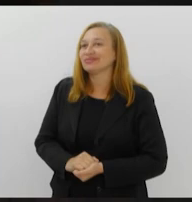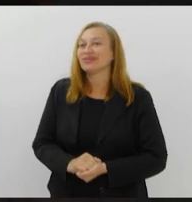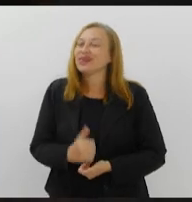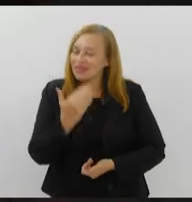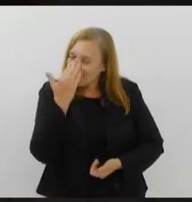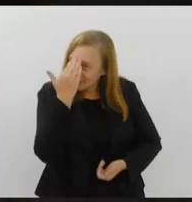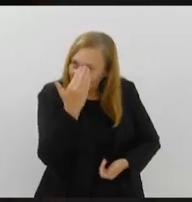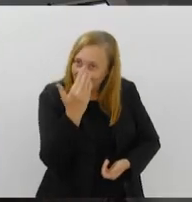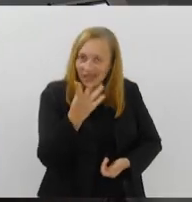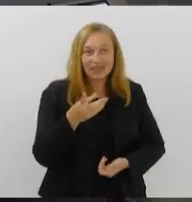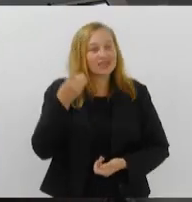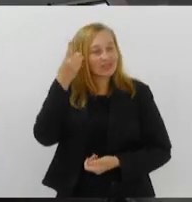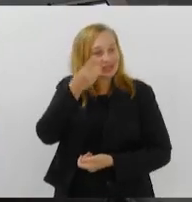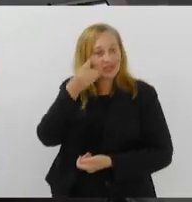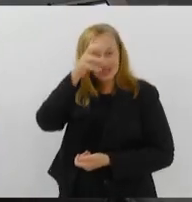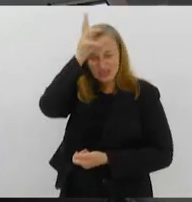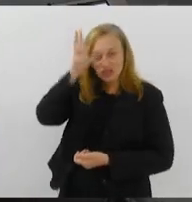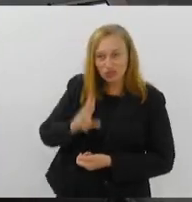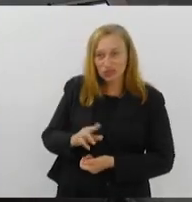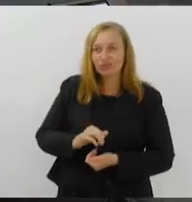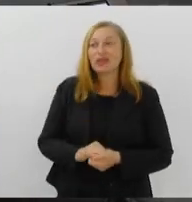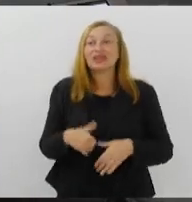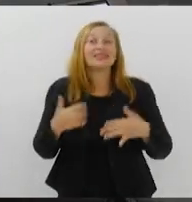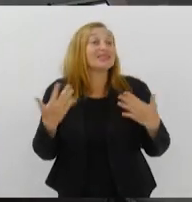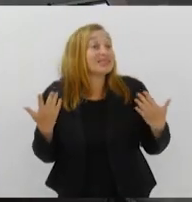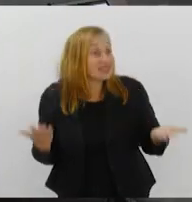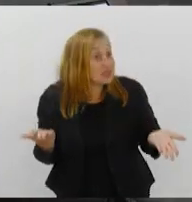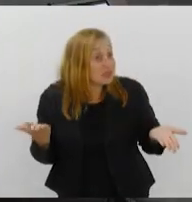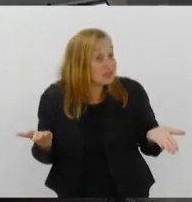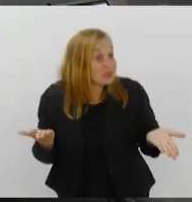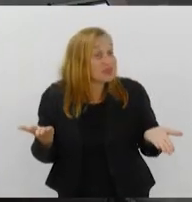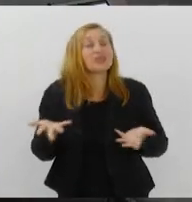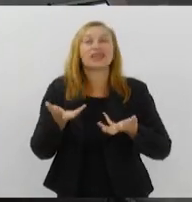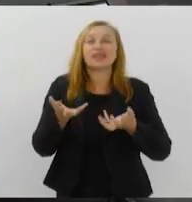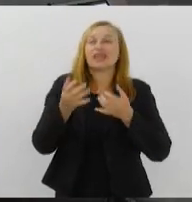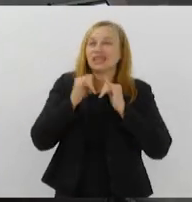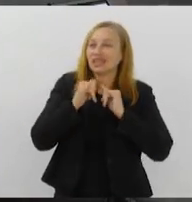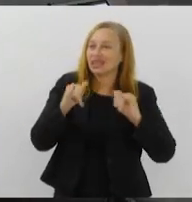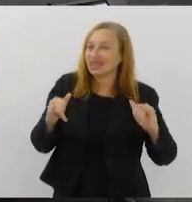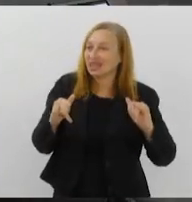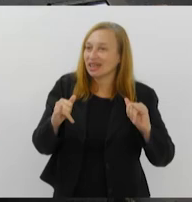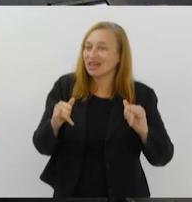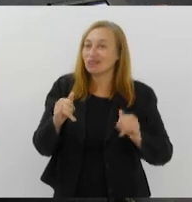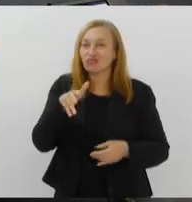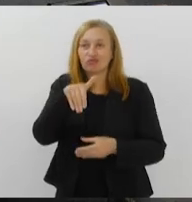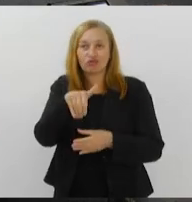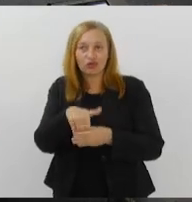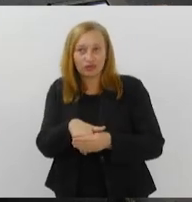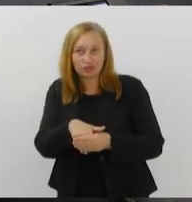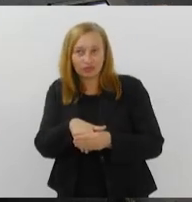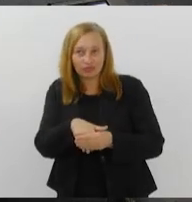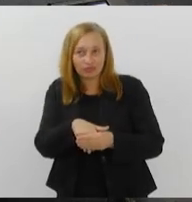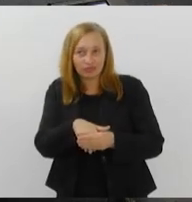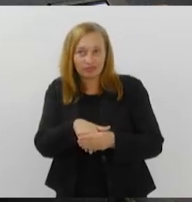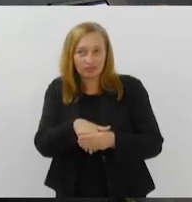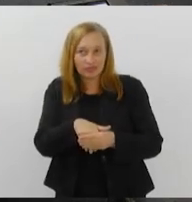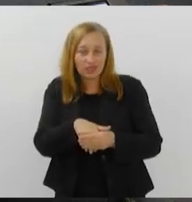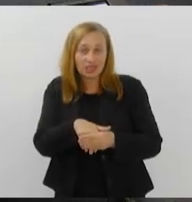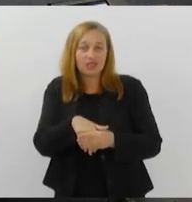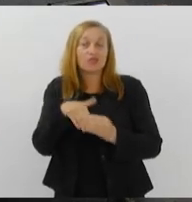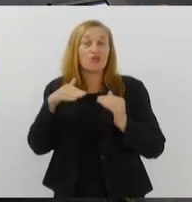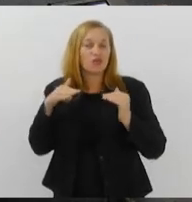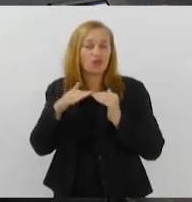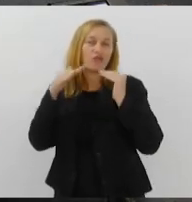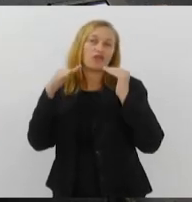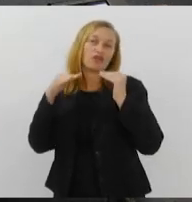Obrigado, deputada Tia Ju. Então, queria declarar o meu voto, será